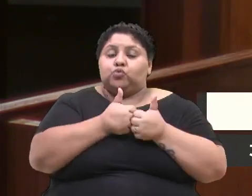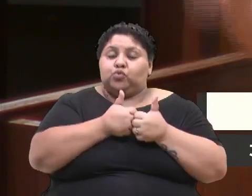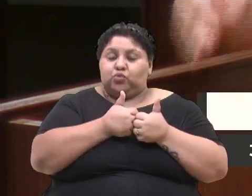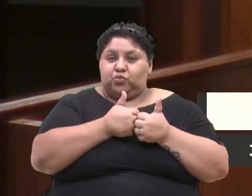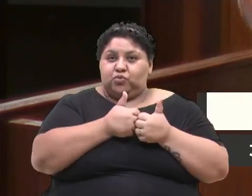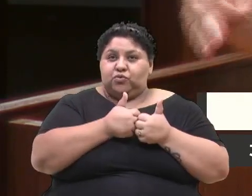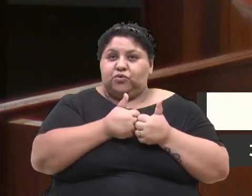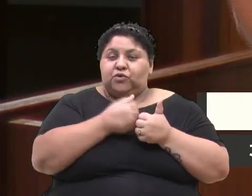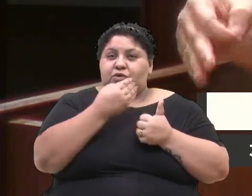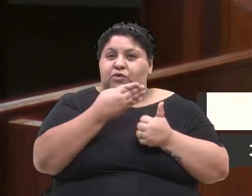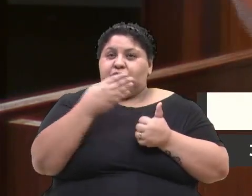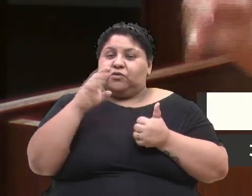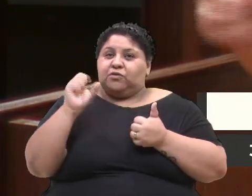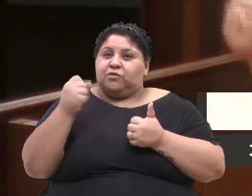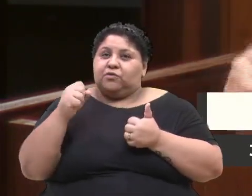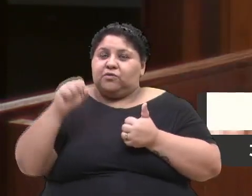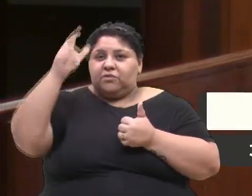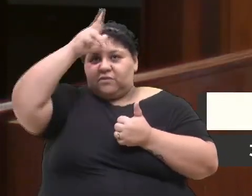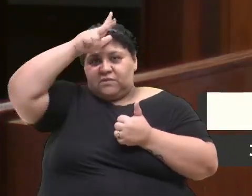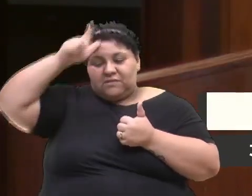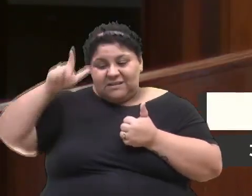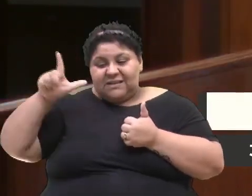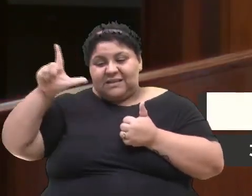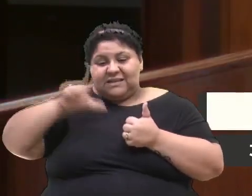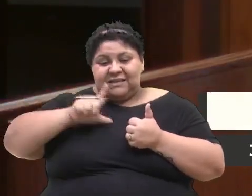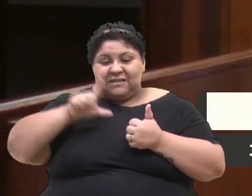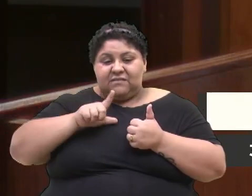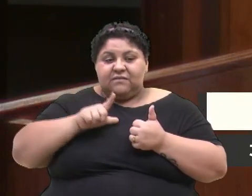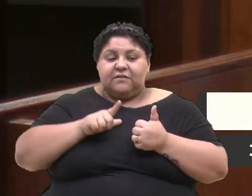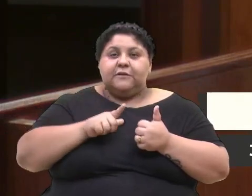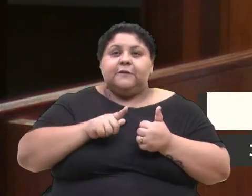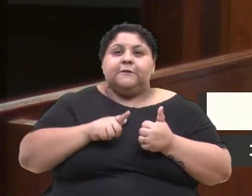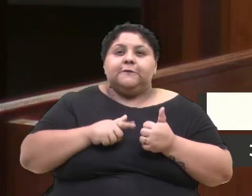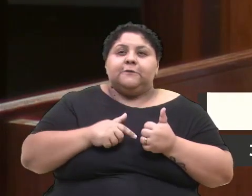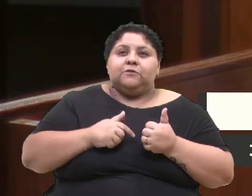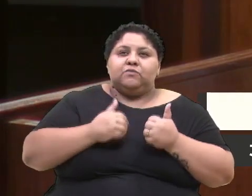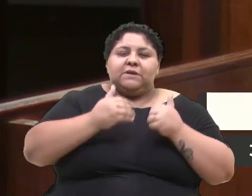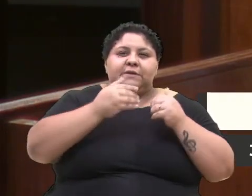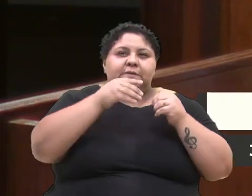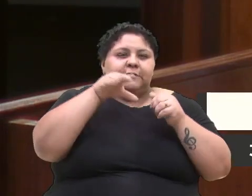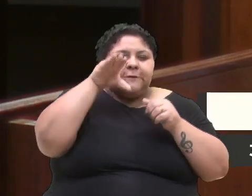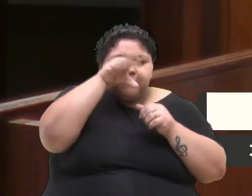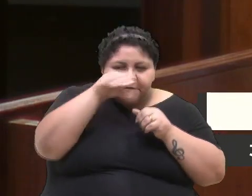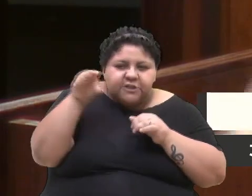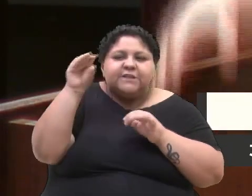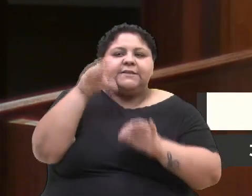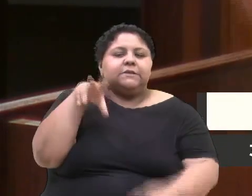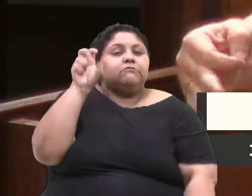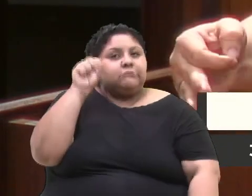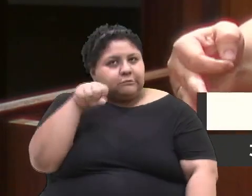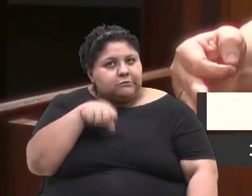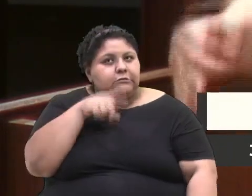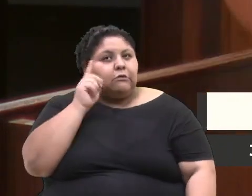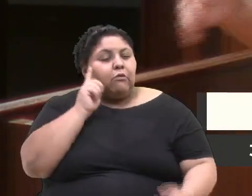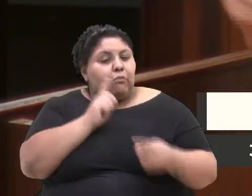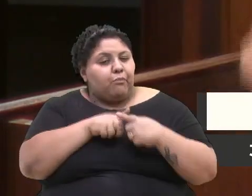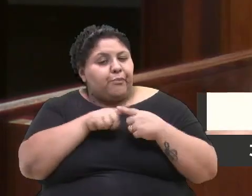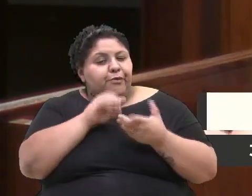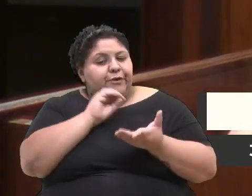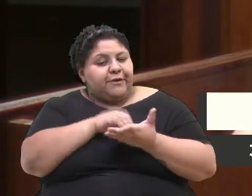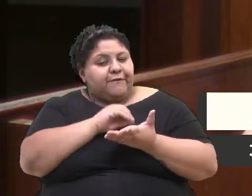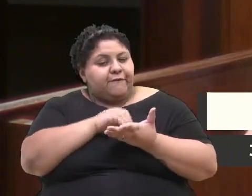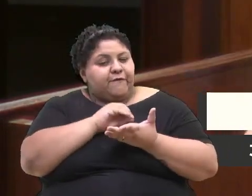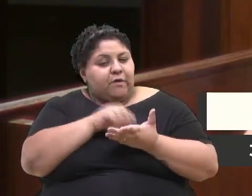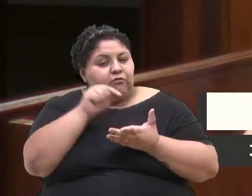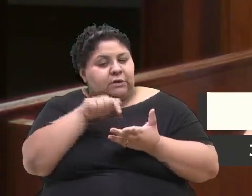que os 48 municípios têm que estar numa investigação, sim. Tá? Porque falta com o município de